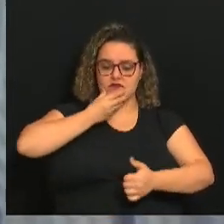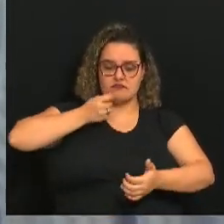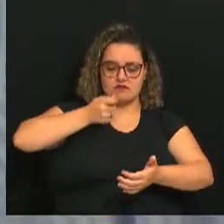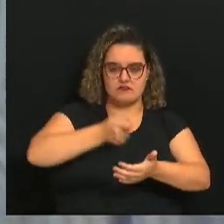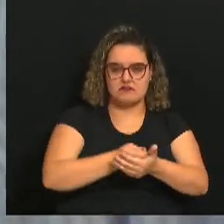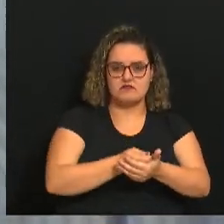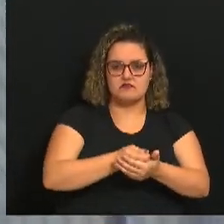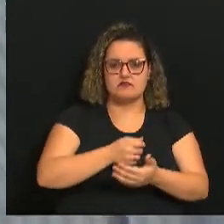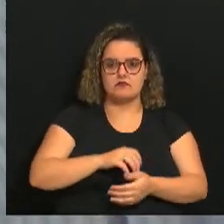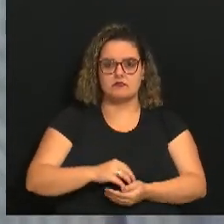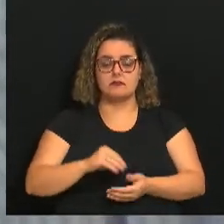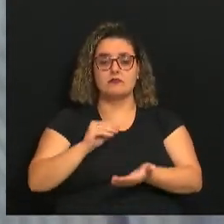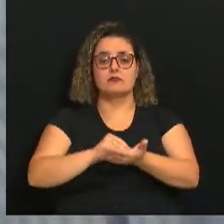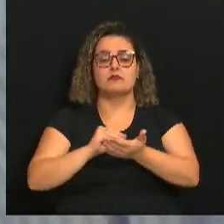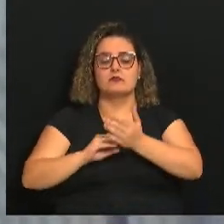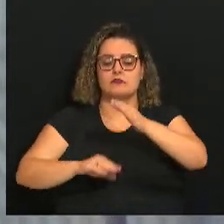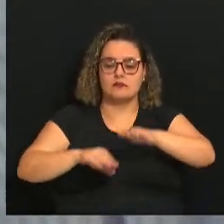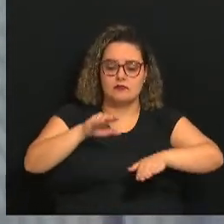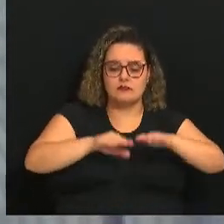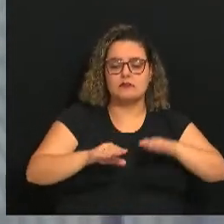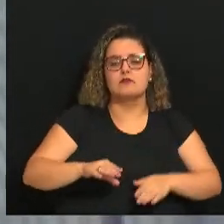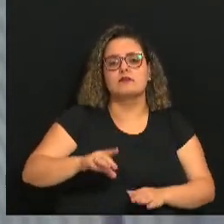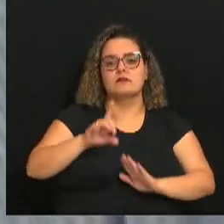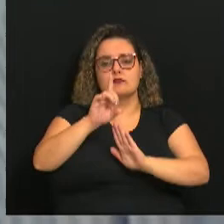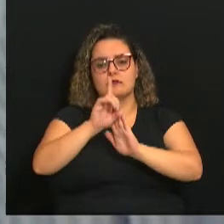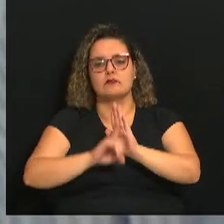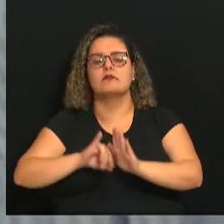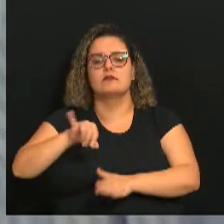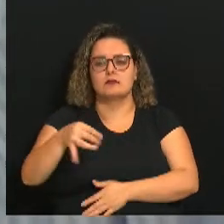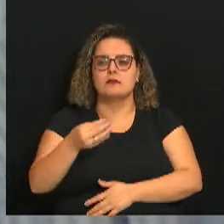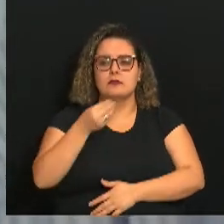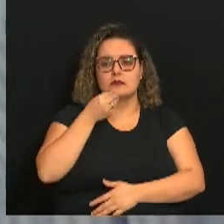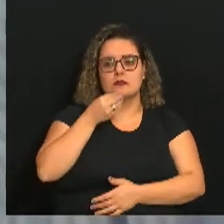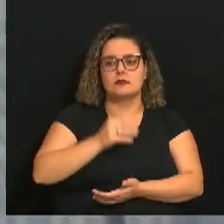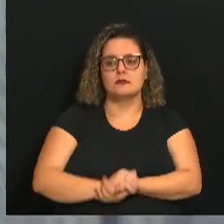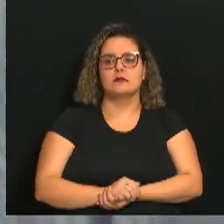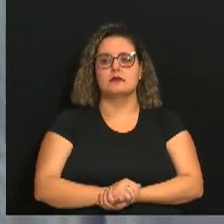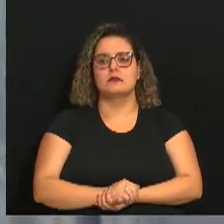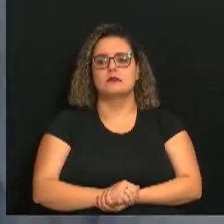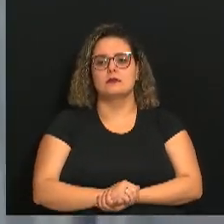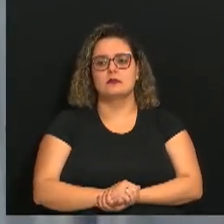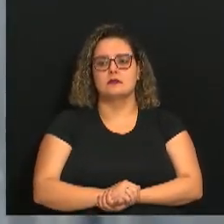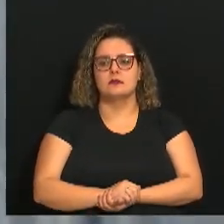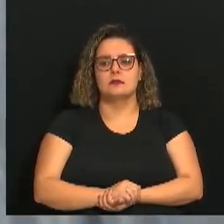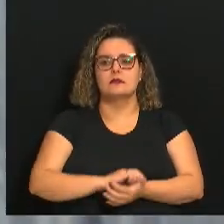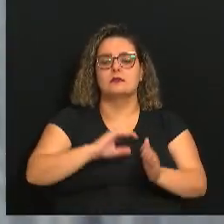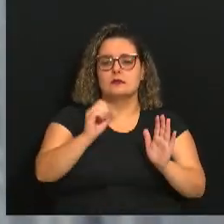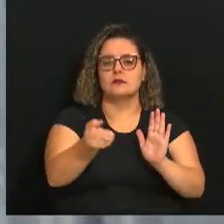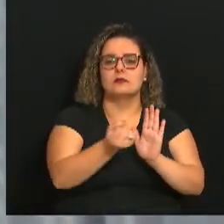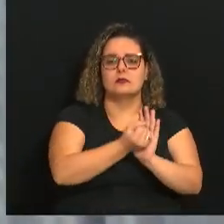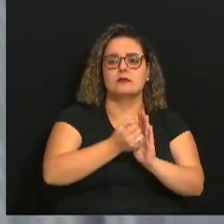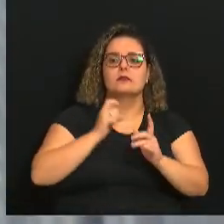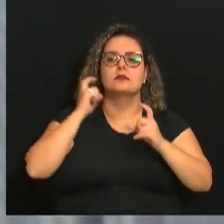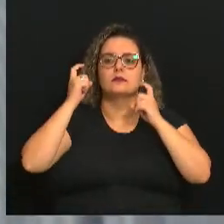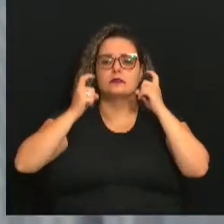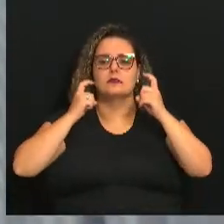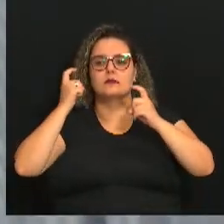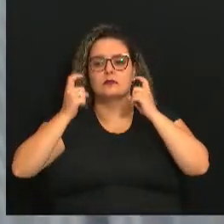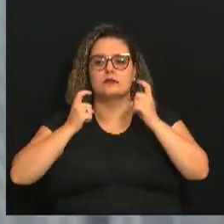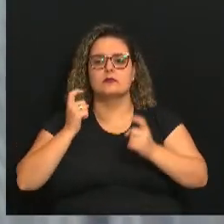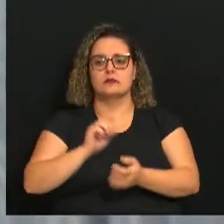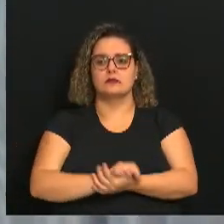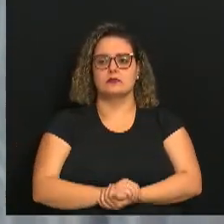de igualdade de direitos e de oportunidades. E também deixar registrada a nossa preocupação aqui, né,